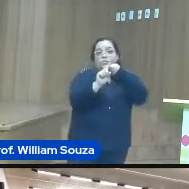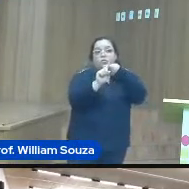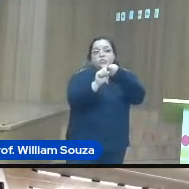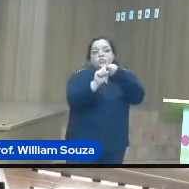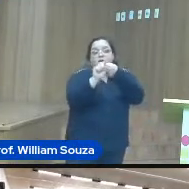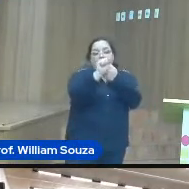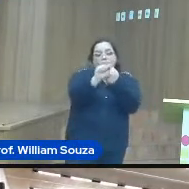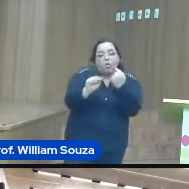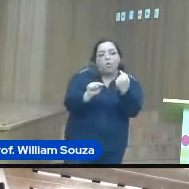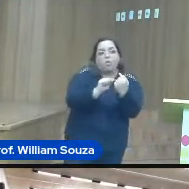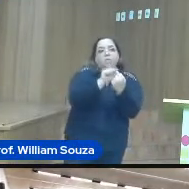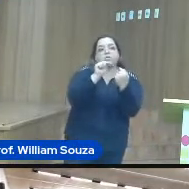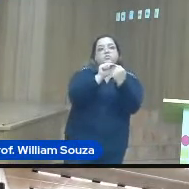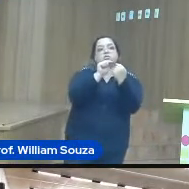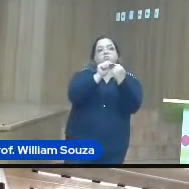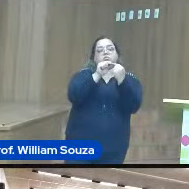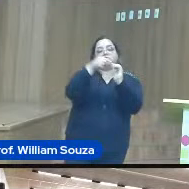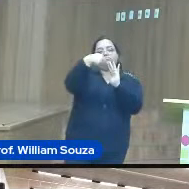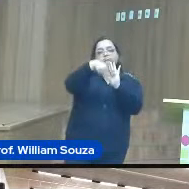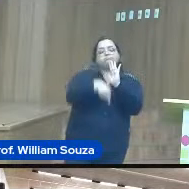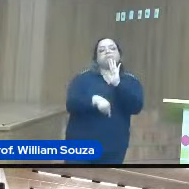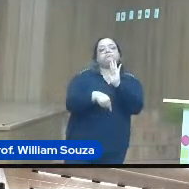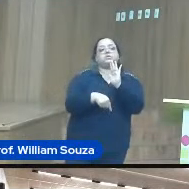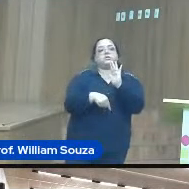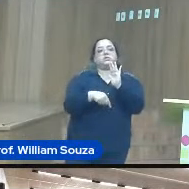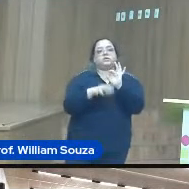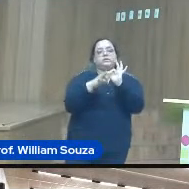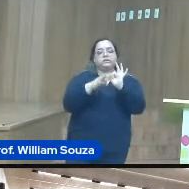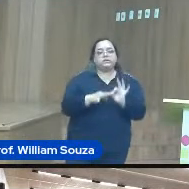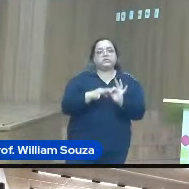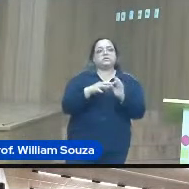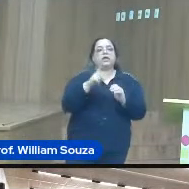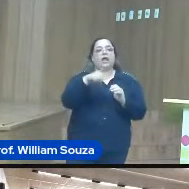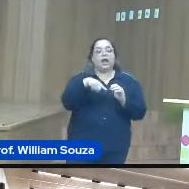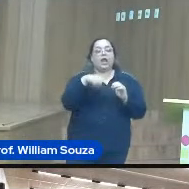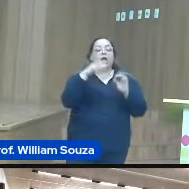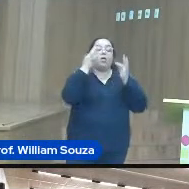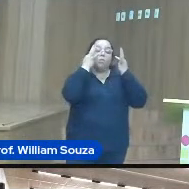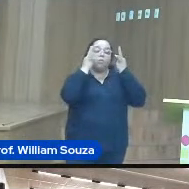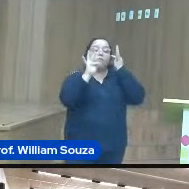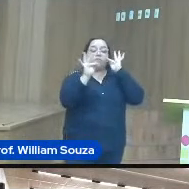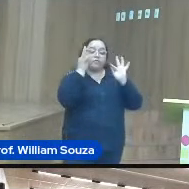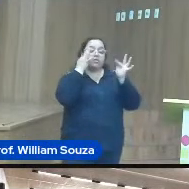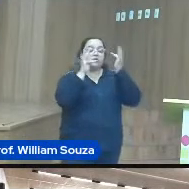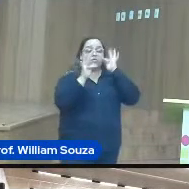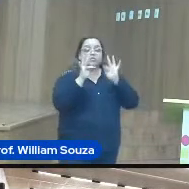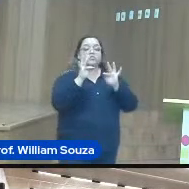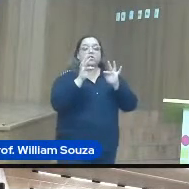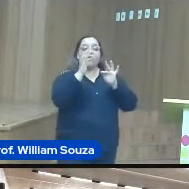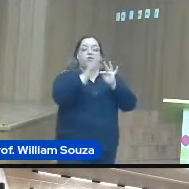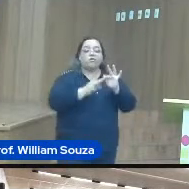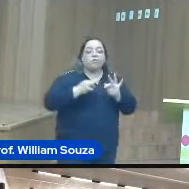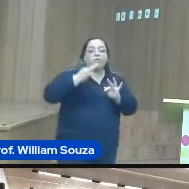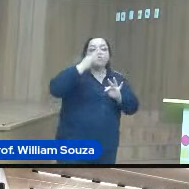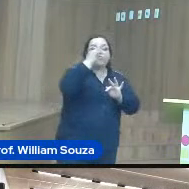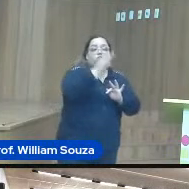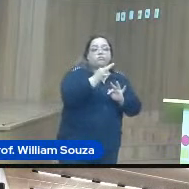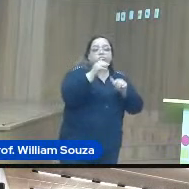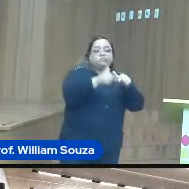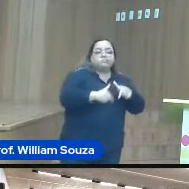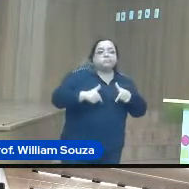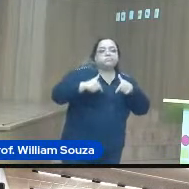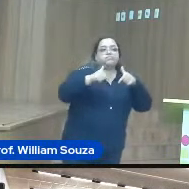e rigoroso. Então, essa foi uma filosofia que ganha força na segunda metade do